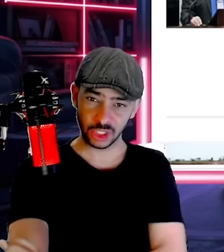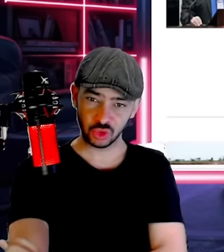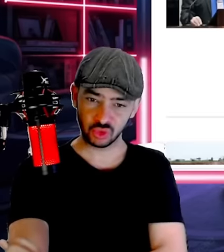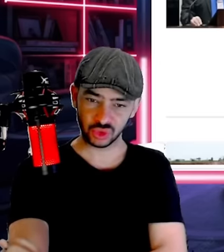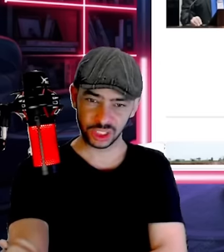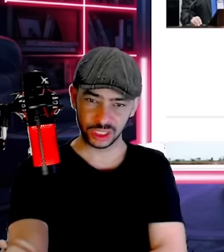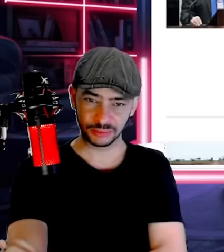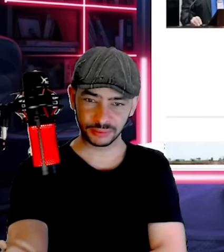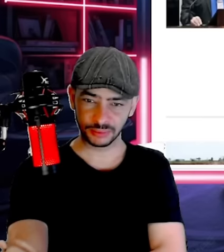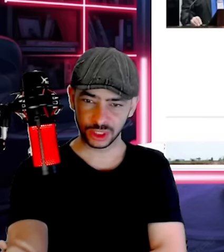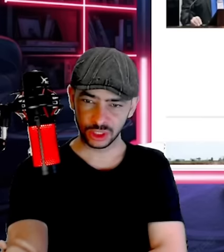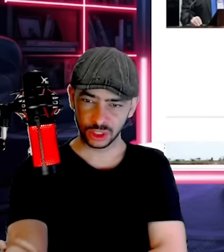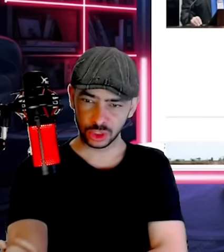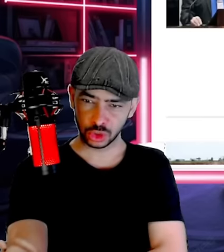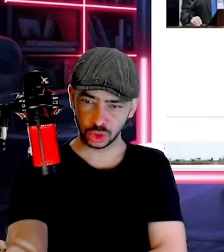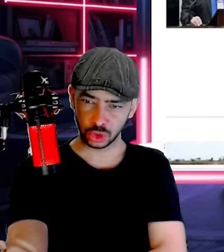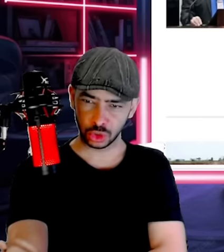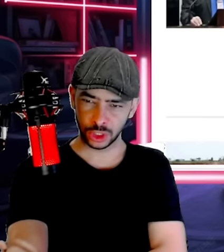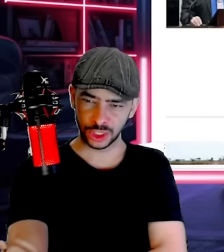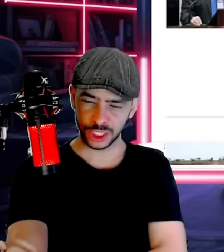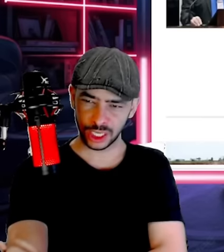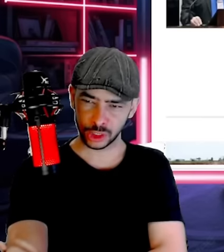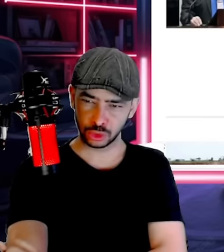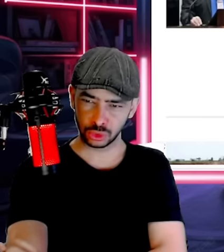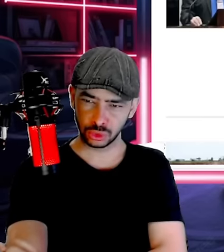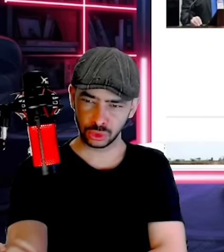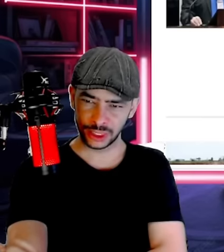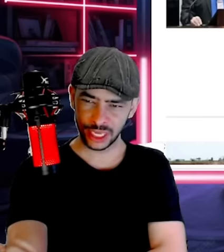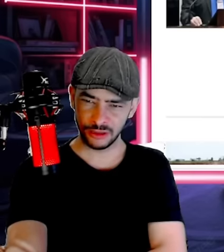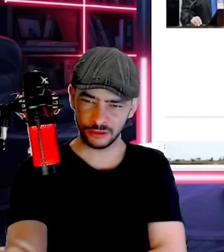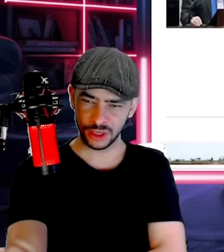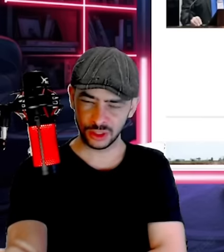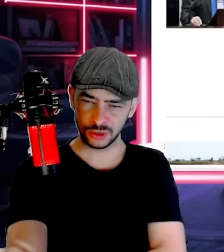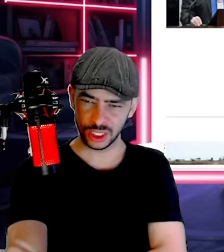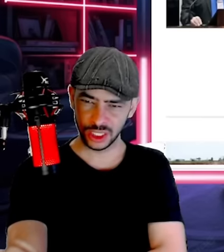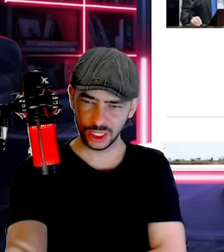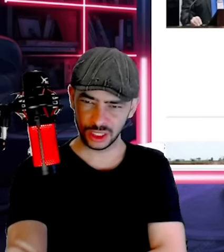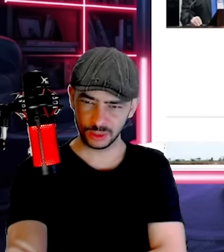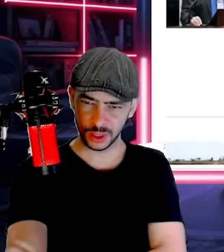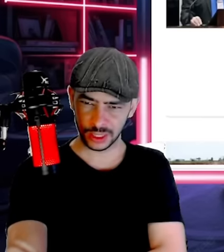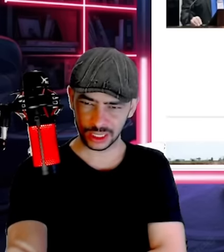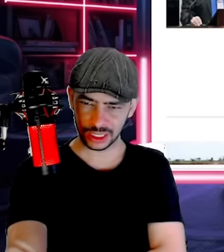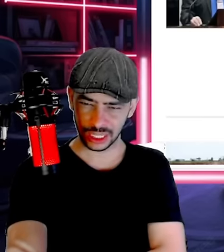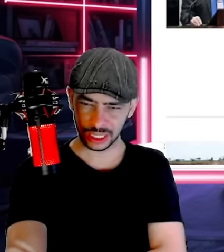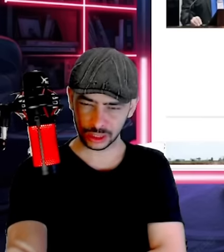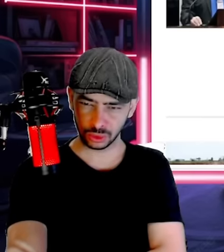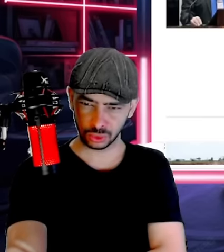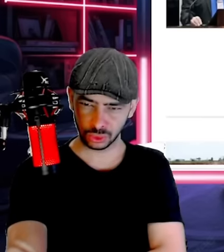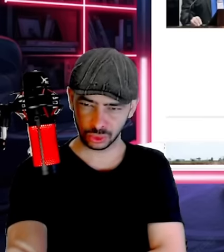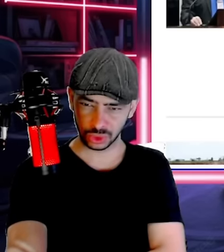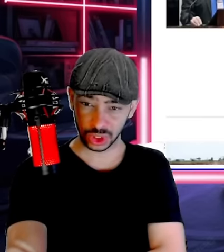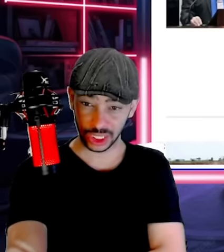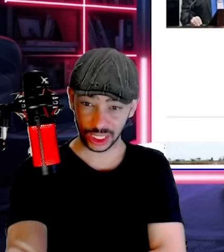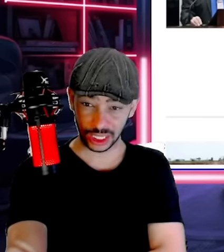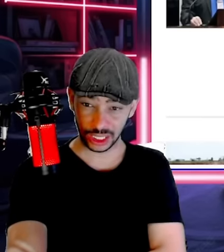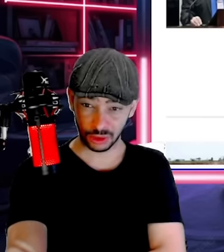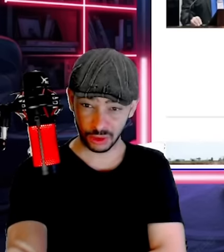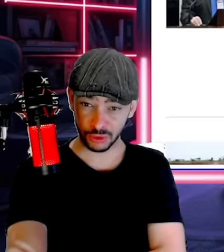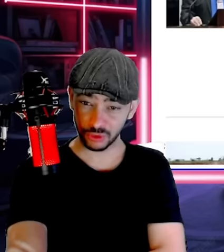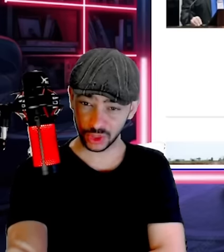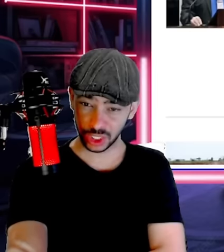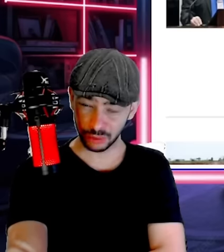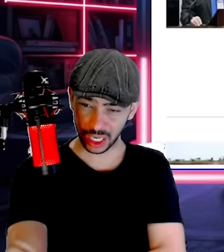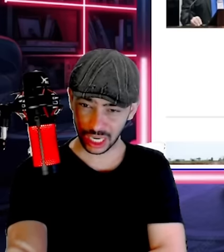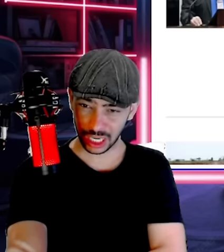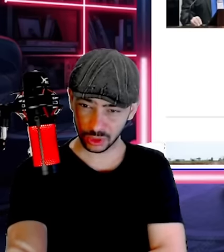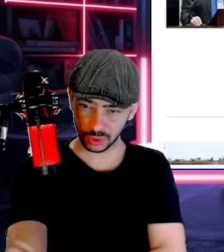Brasil né Jorge Cajuru tem vídeo íntimo vazados e